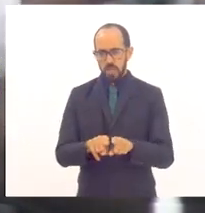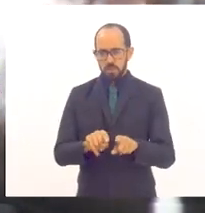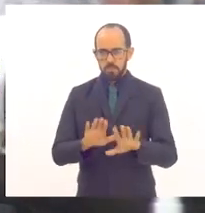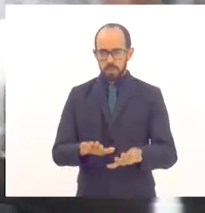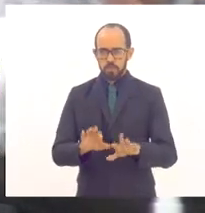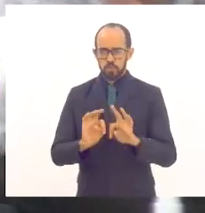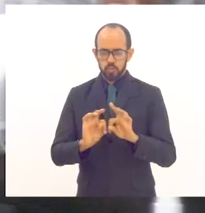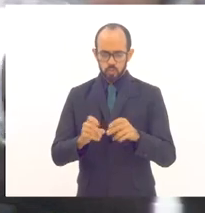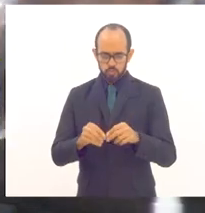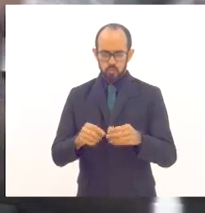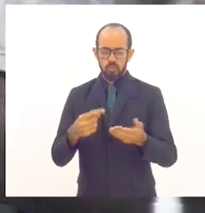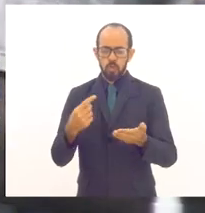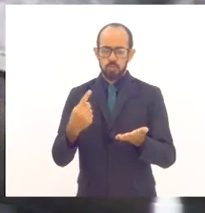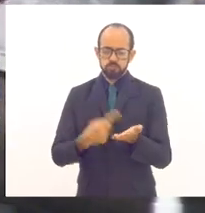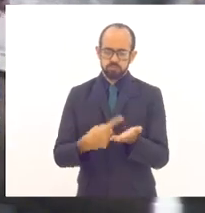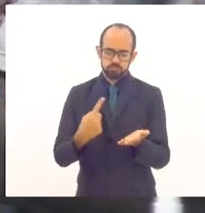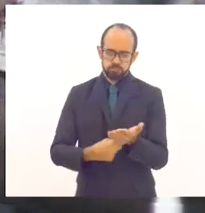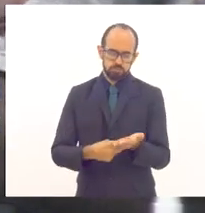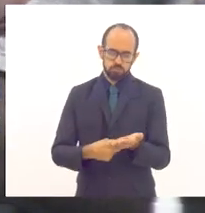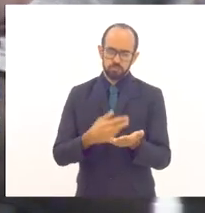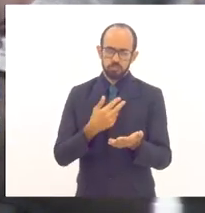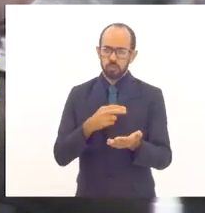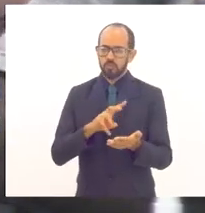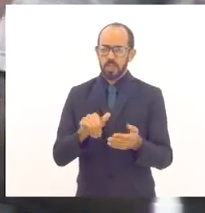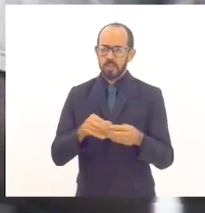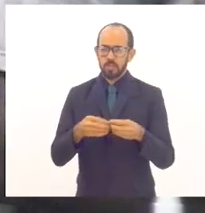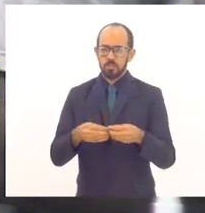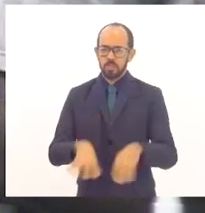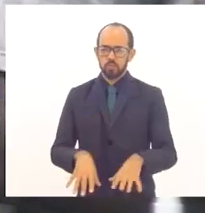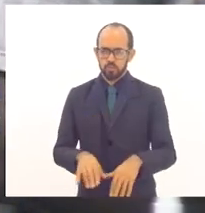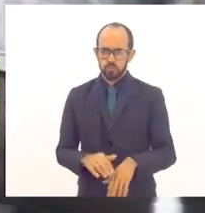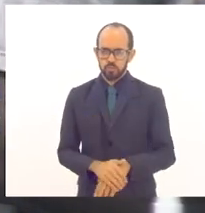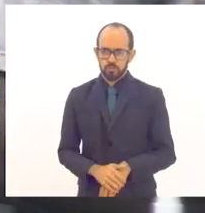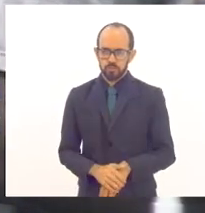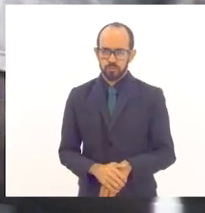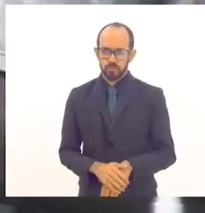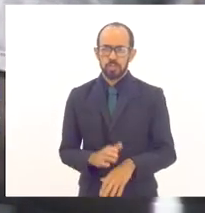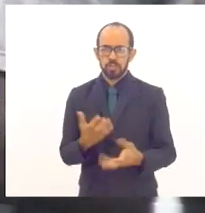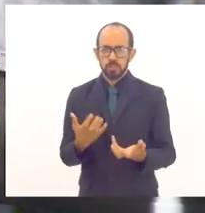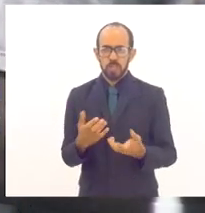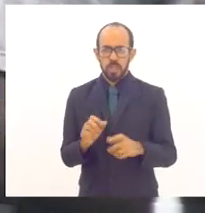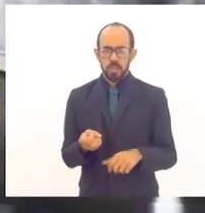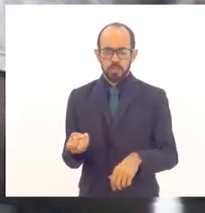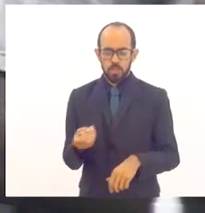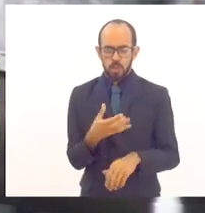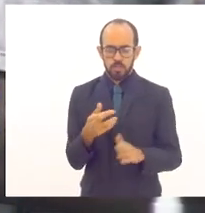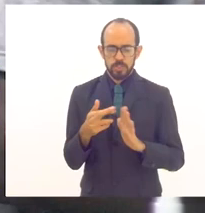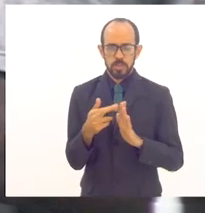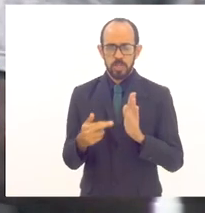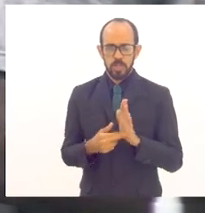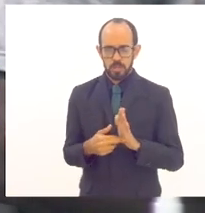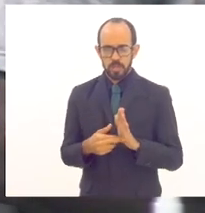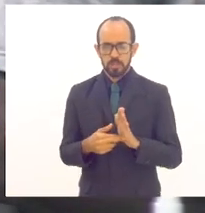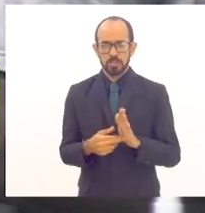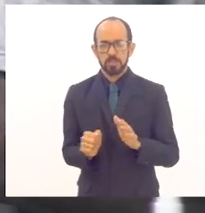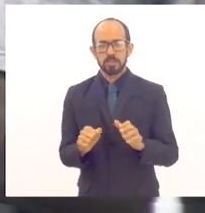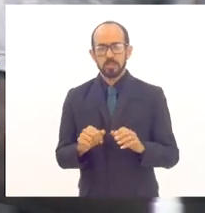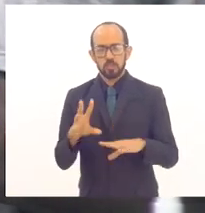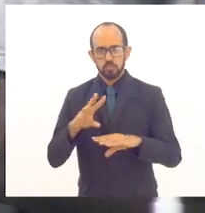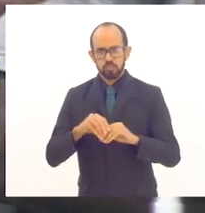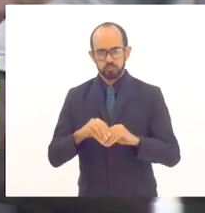for consenso não vai ser prejudicado. Então a gente quer que essas novas normas sejam